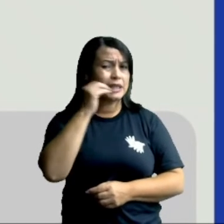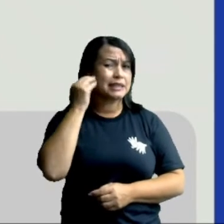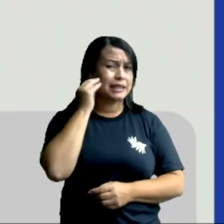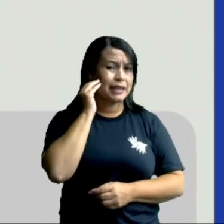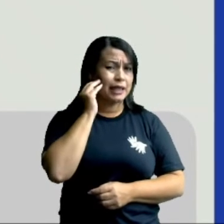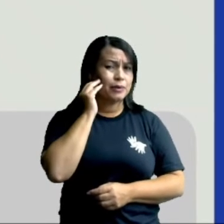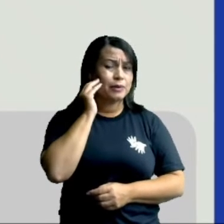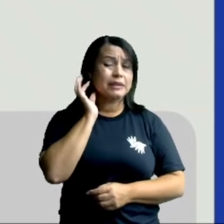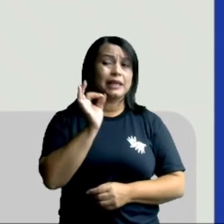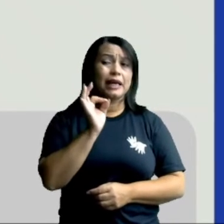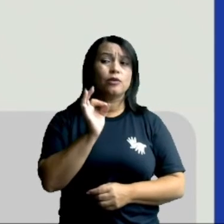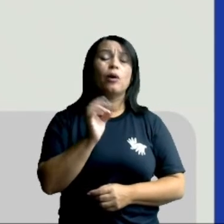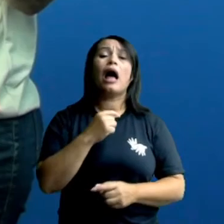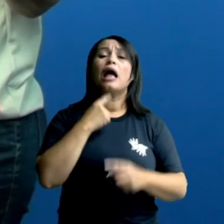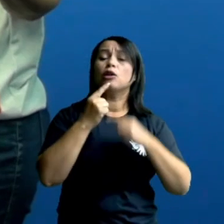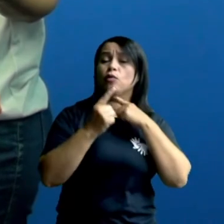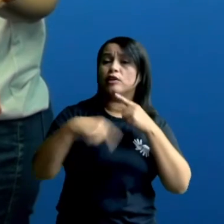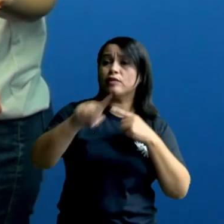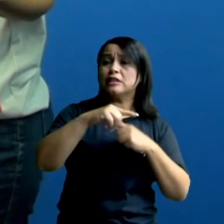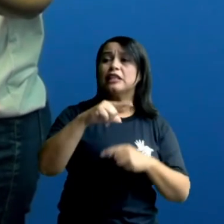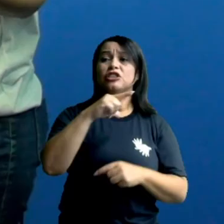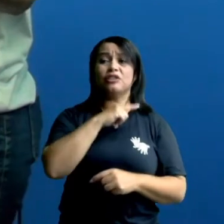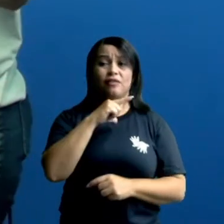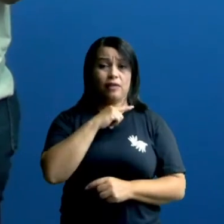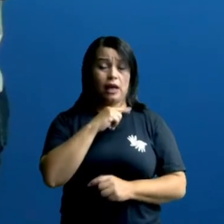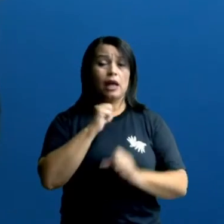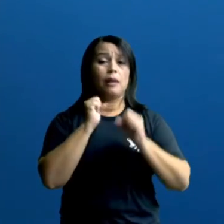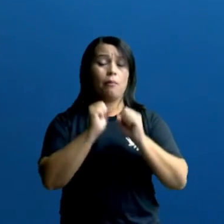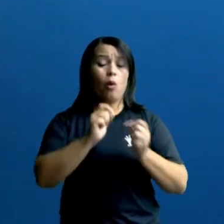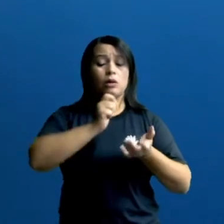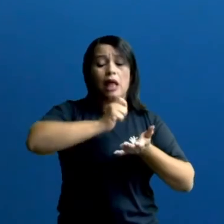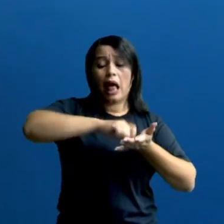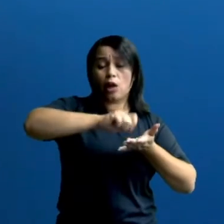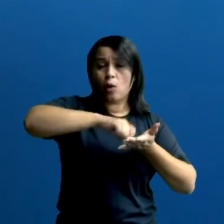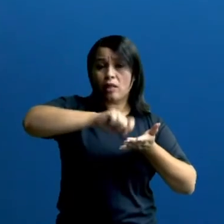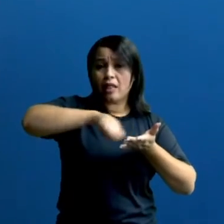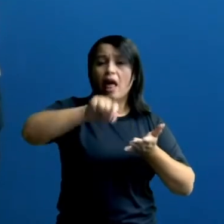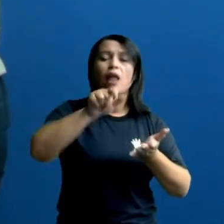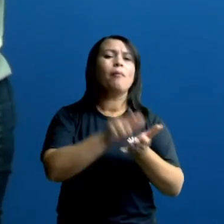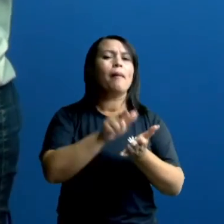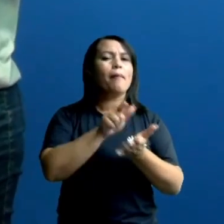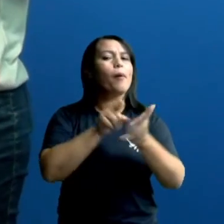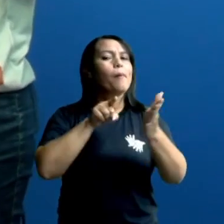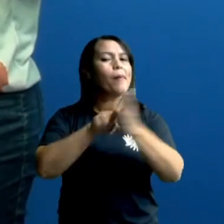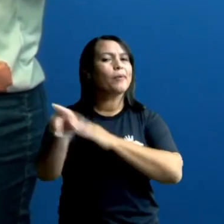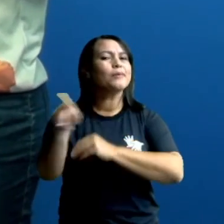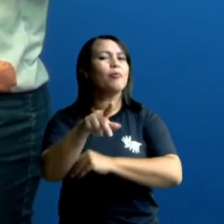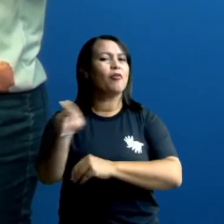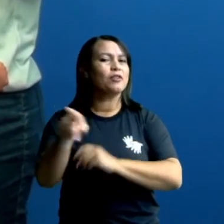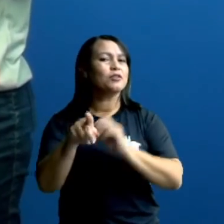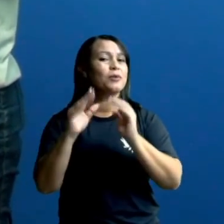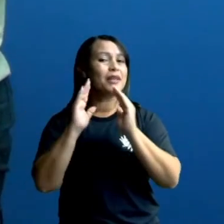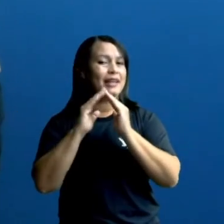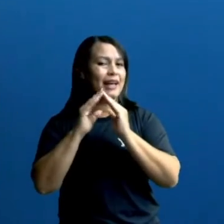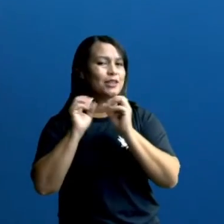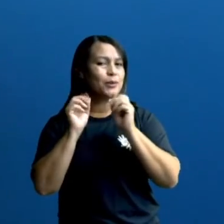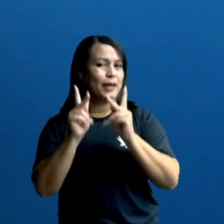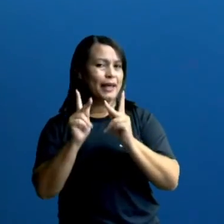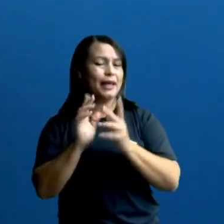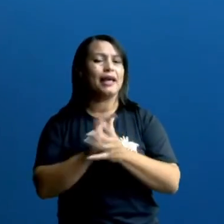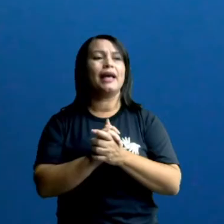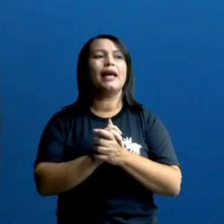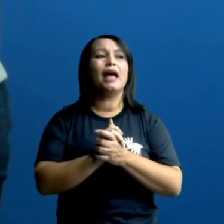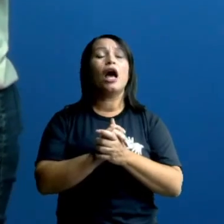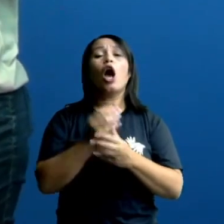têm dúvida? A dúvida que vocês tiverem aqui, vocês anotam num papelzinho e perguntam à professora de vocês em casa,